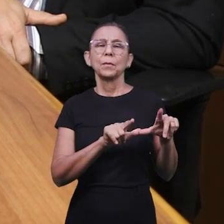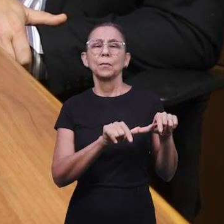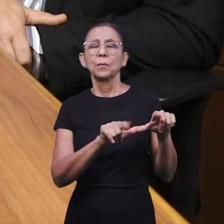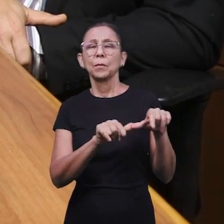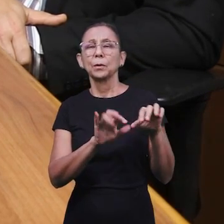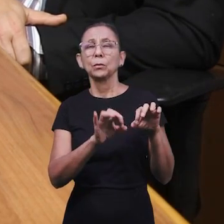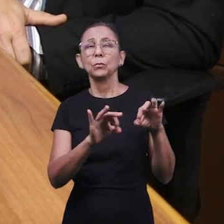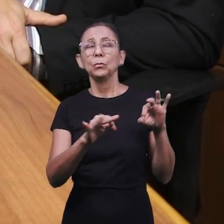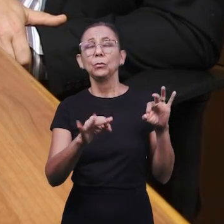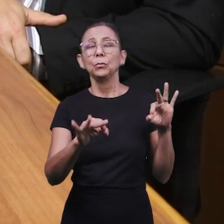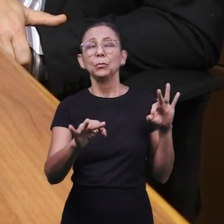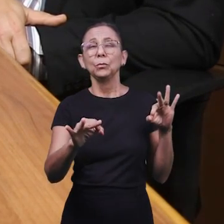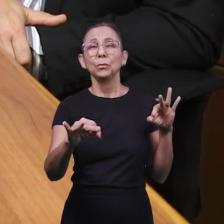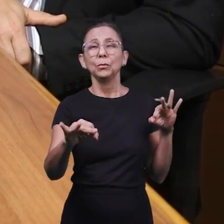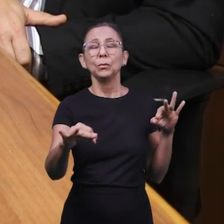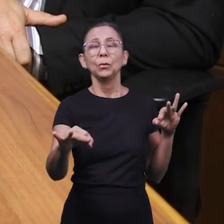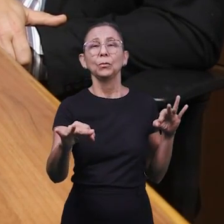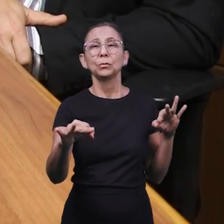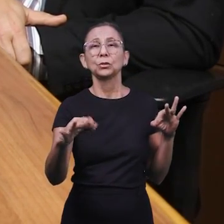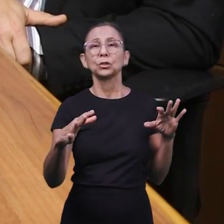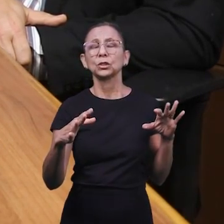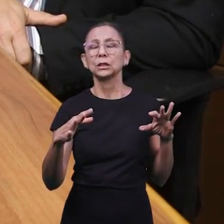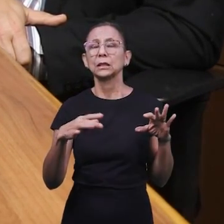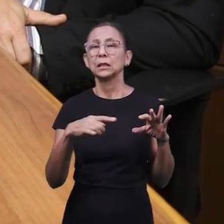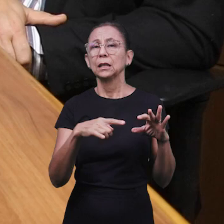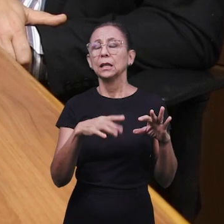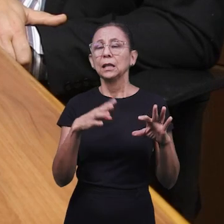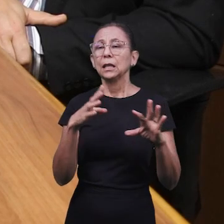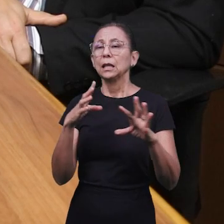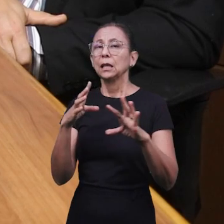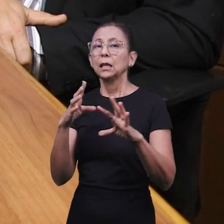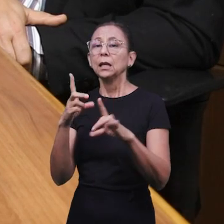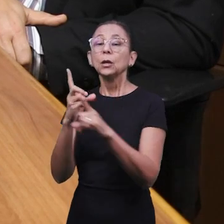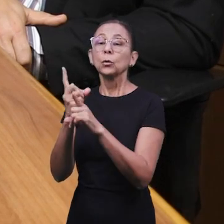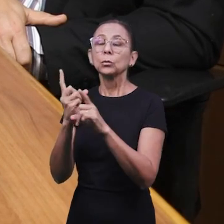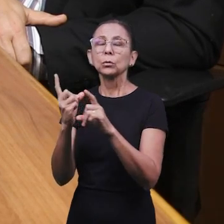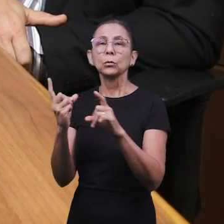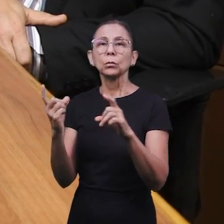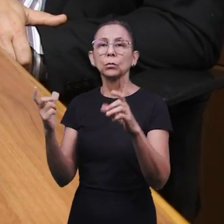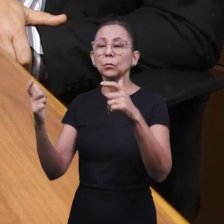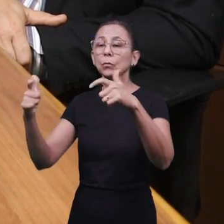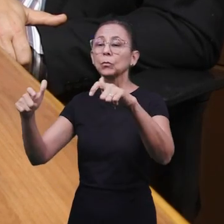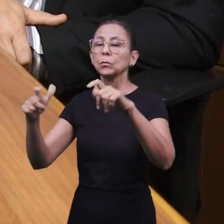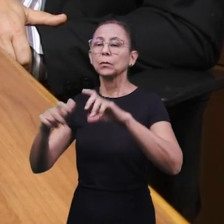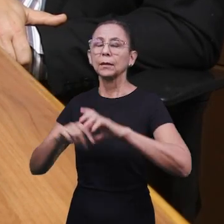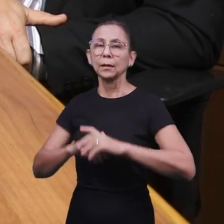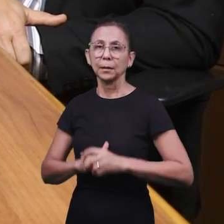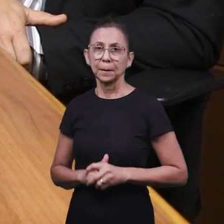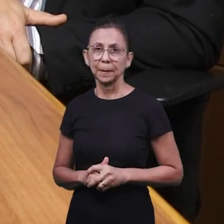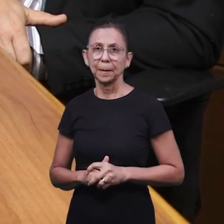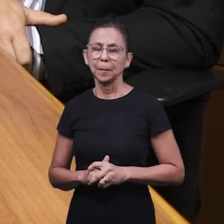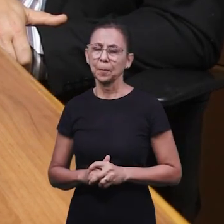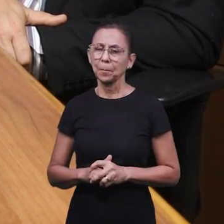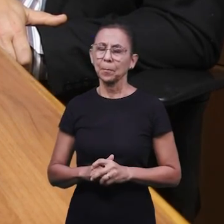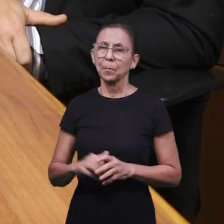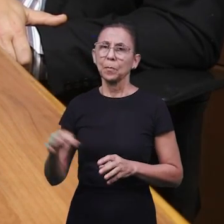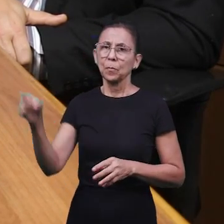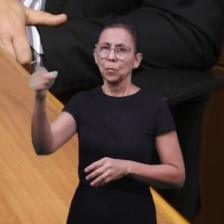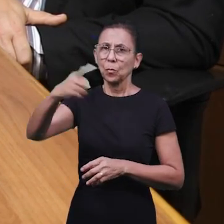poço. A Bíblia diz uma coisa impressionante, eu acho impressionante. Era a hora das moças buscarem água.